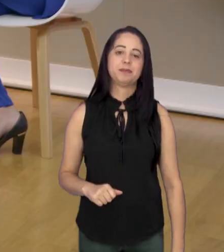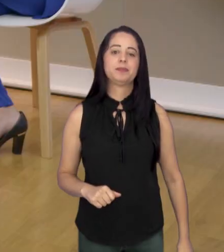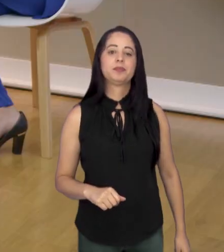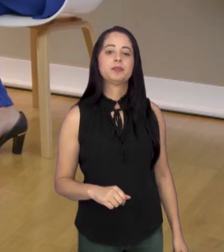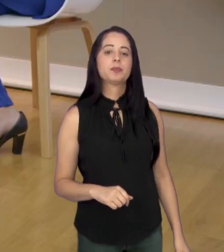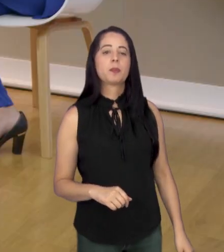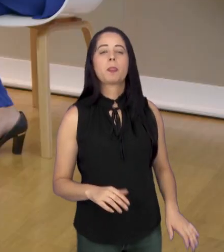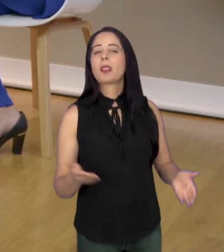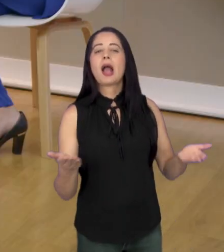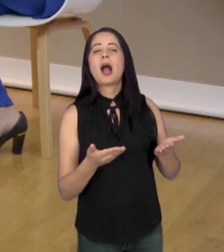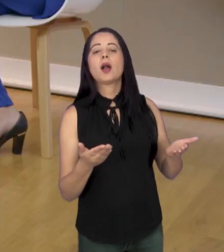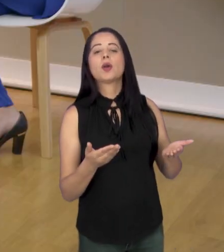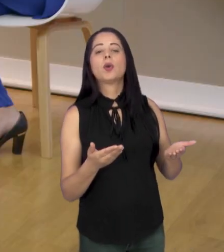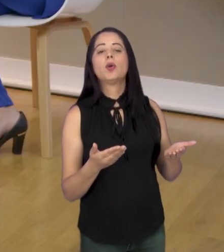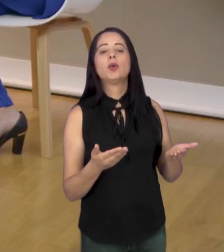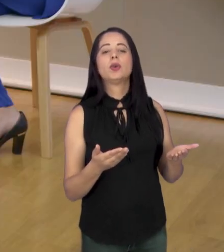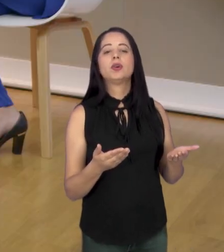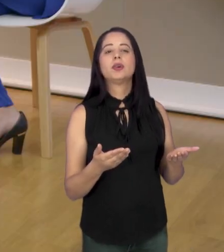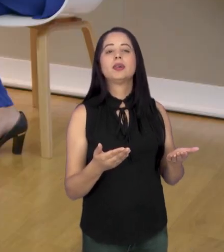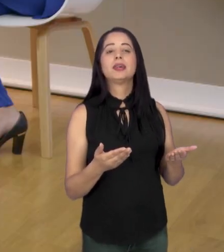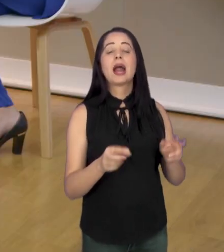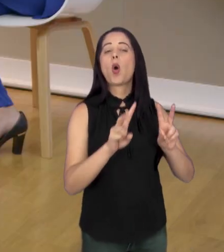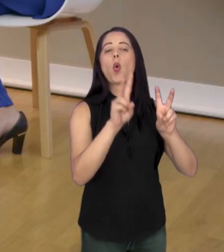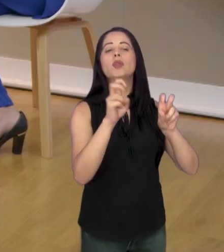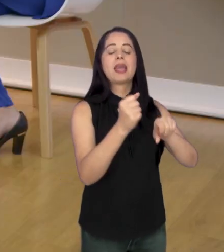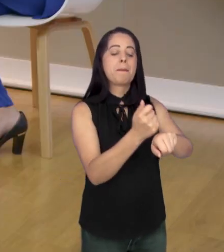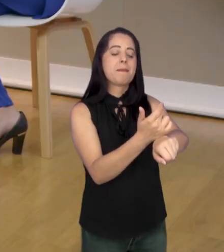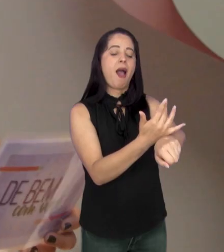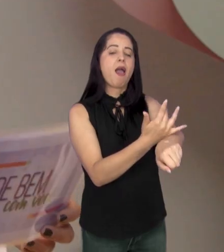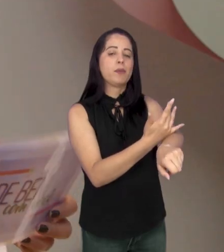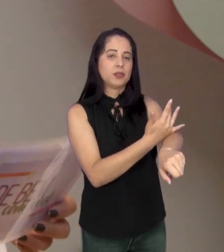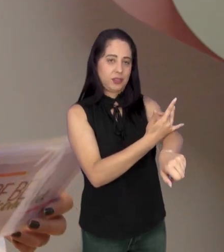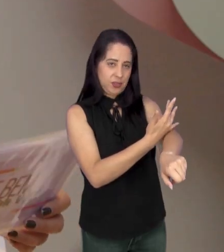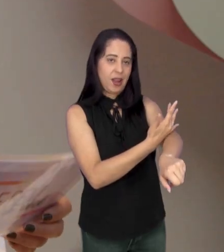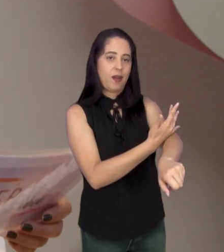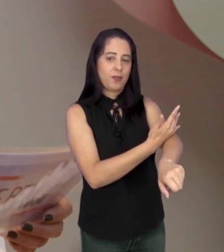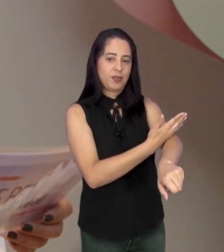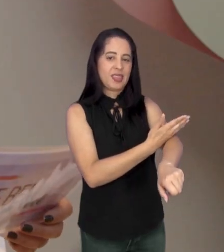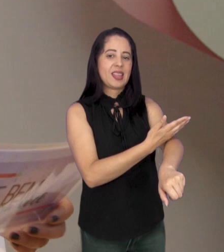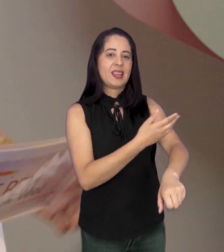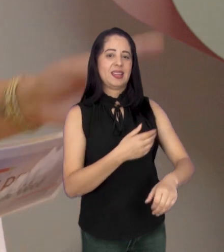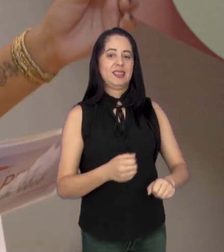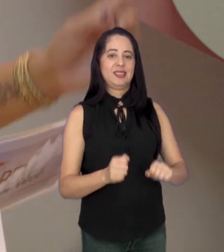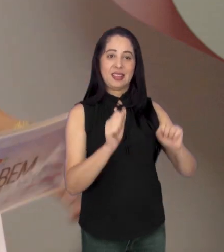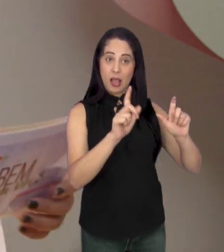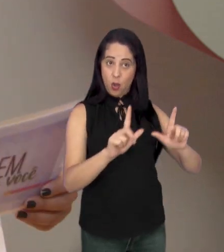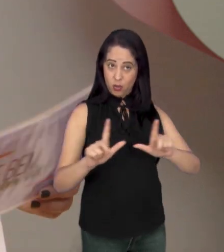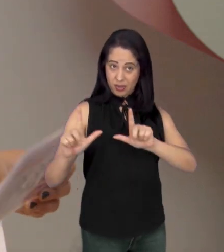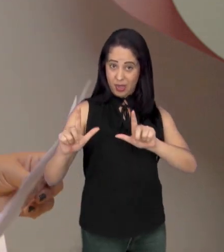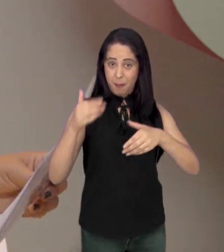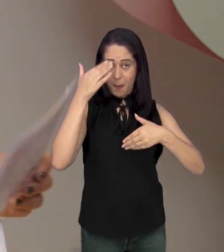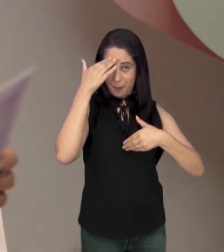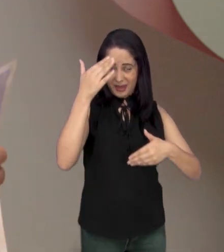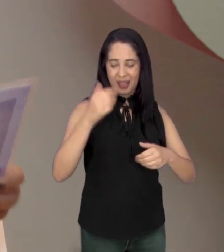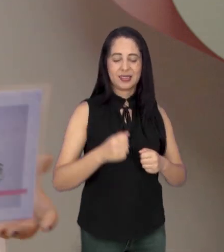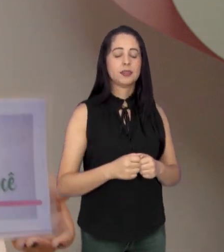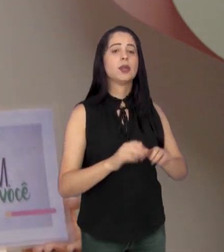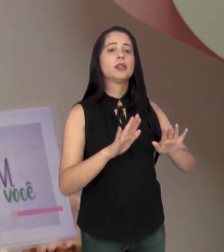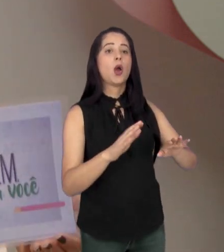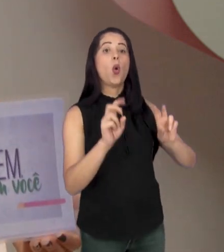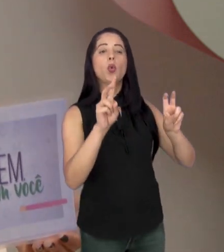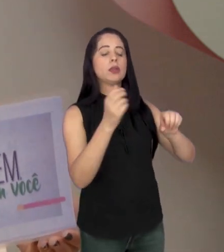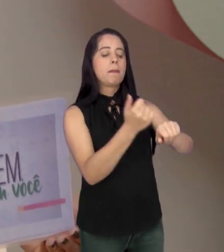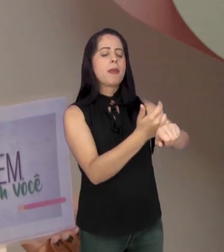bacana. Ótimo. Agora vamos falar um pouquinho sobre as questões emocionais. Sim. Nós sabemos que... Muito obrigada, Matheus, pelo quadro aí. As